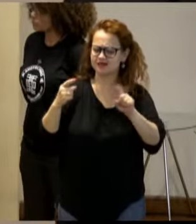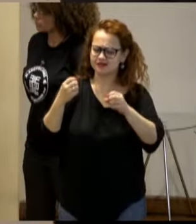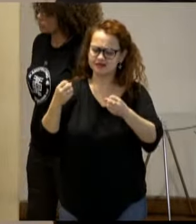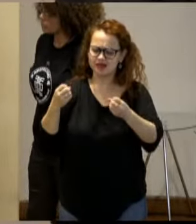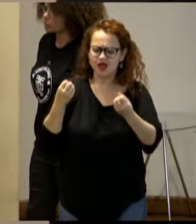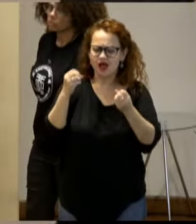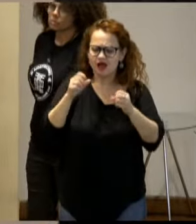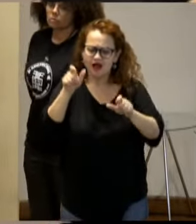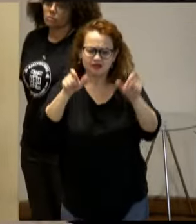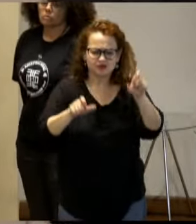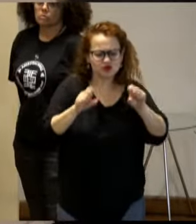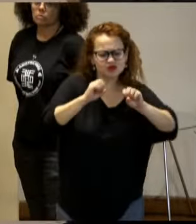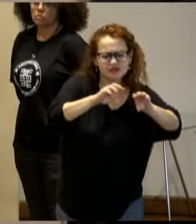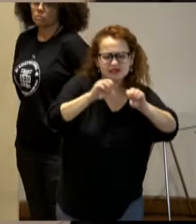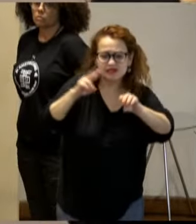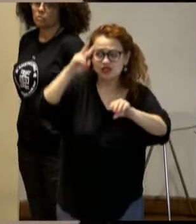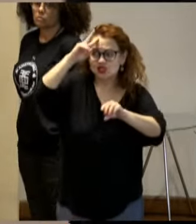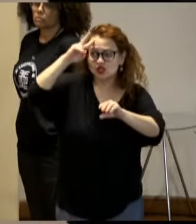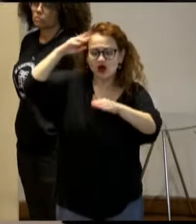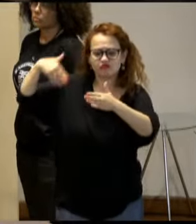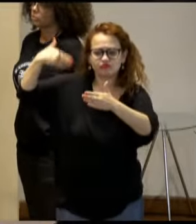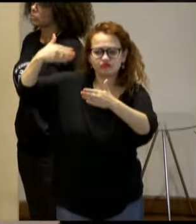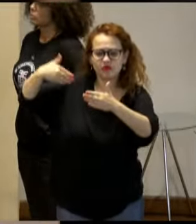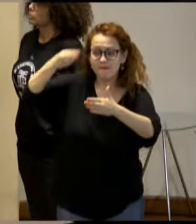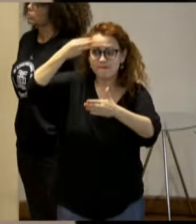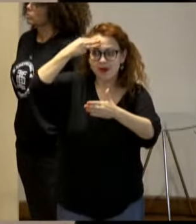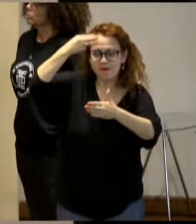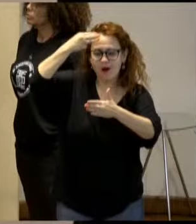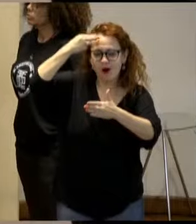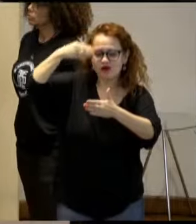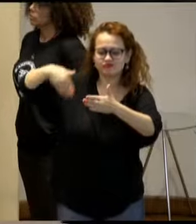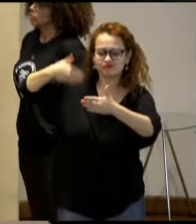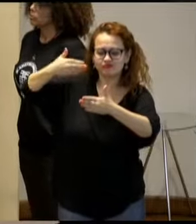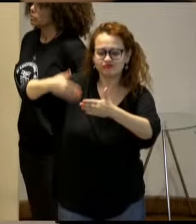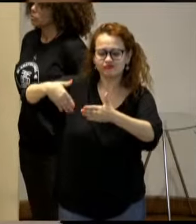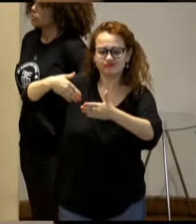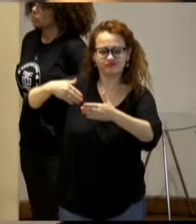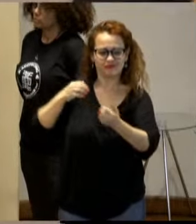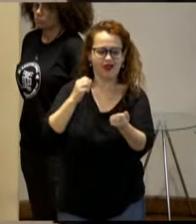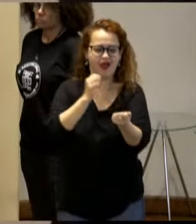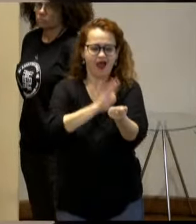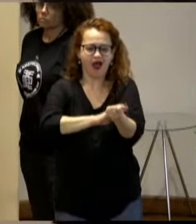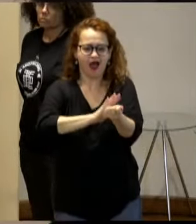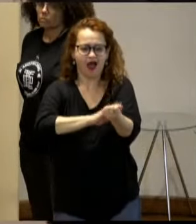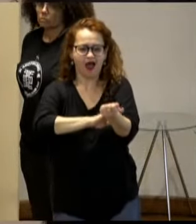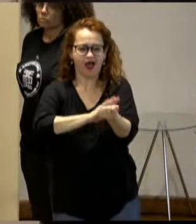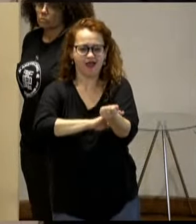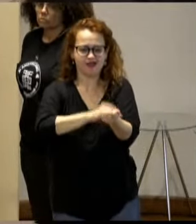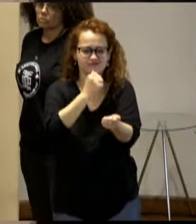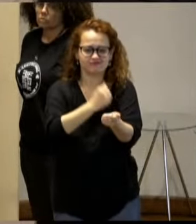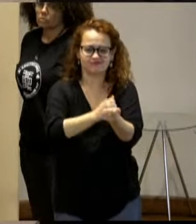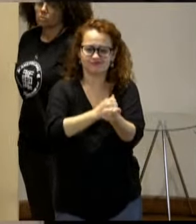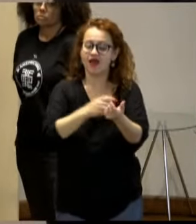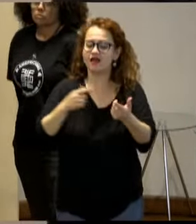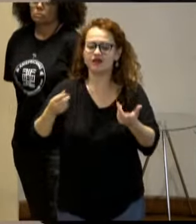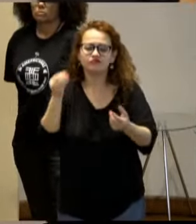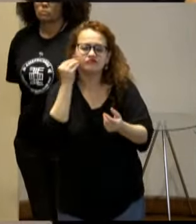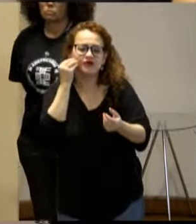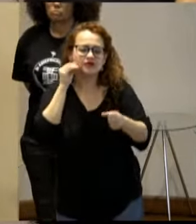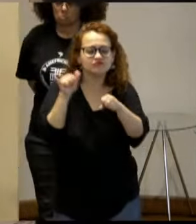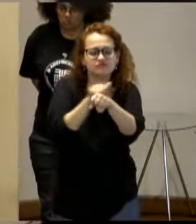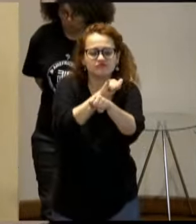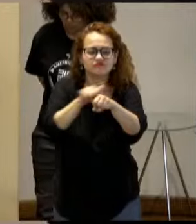Evaristo, nossas histórias vêm das memórias que carregamos em nossos corpos. Desta maneira, seguimos inventando formas